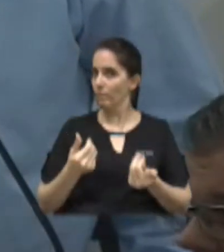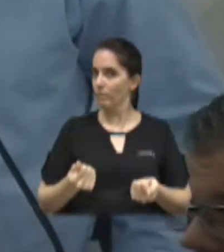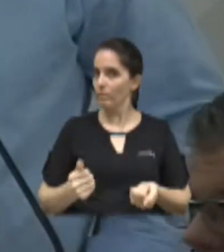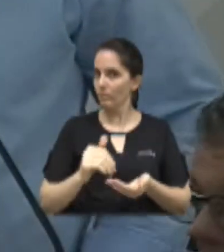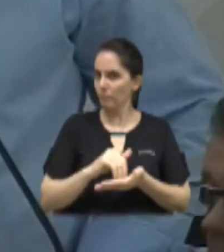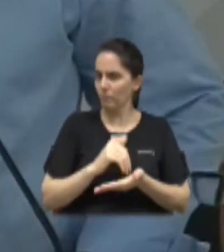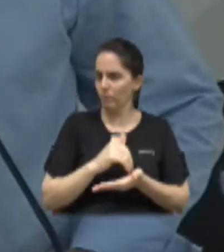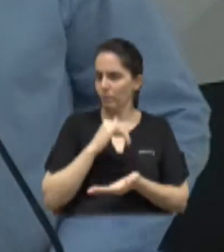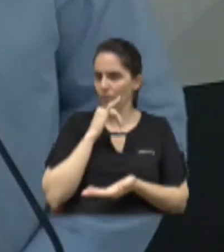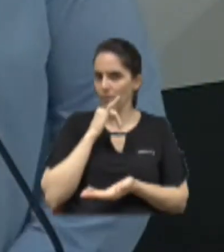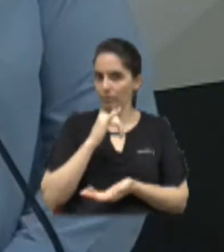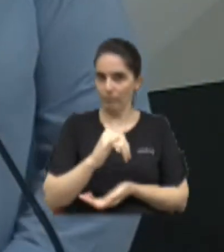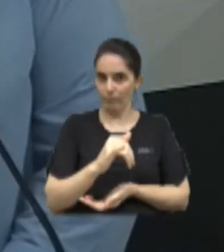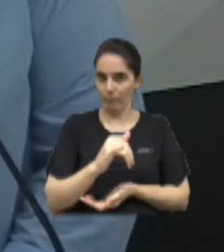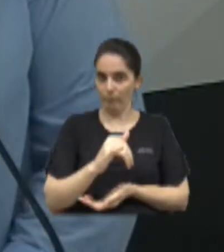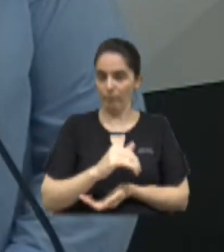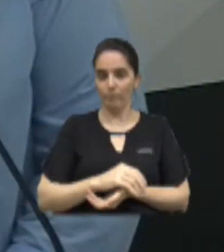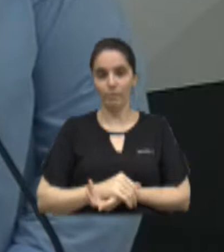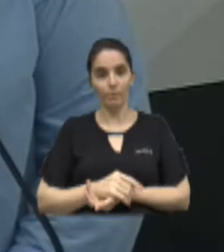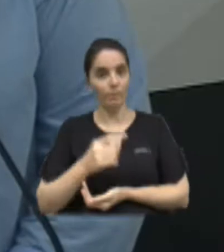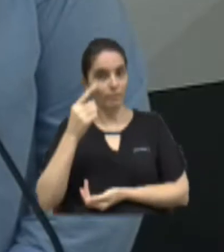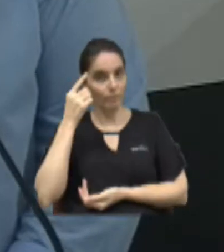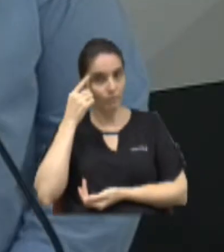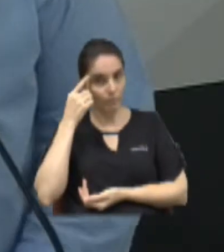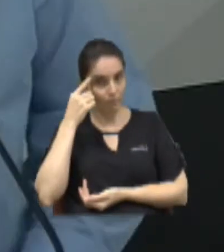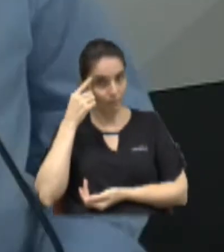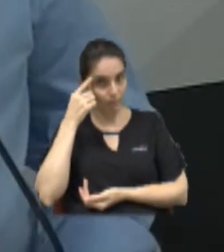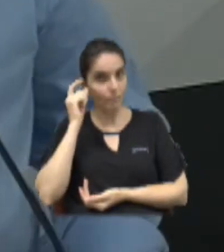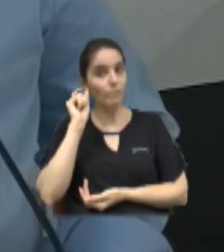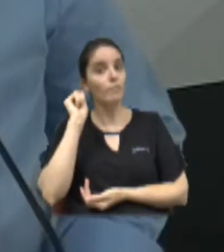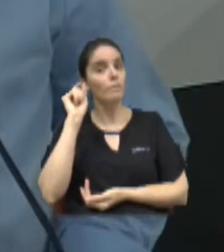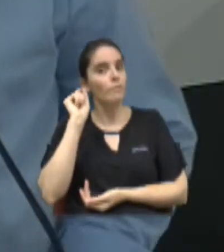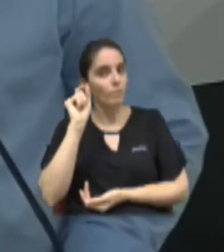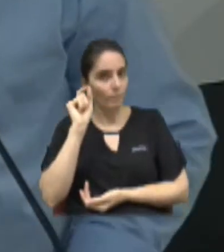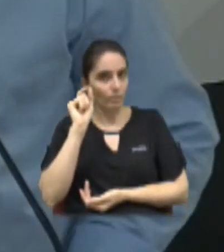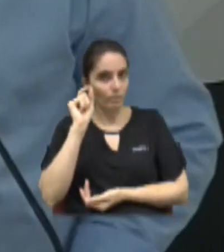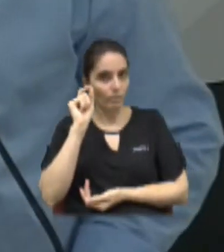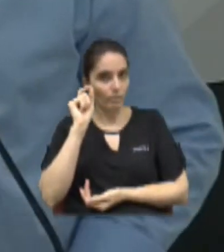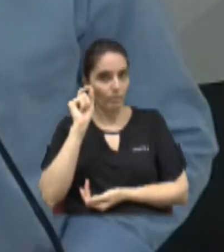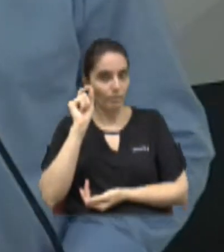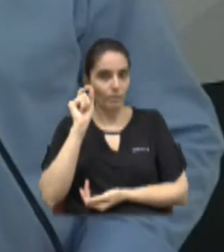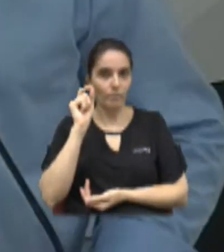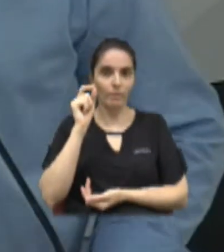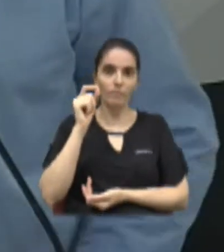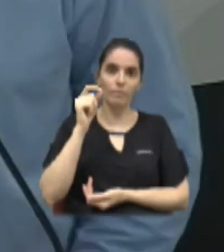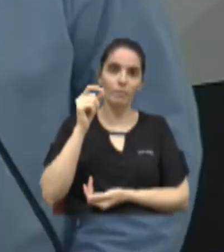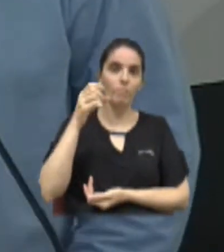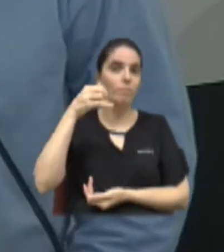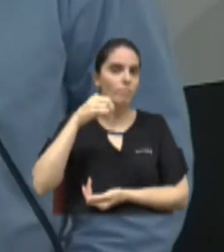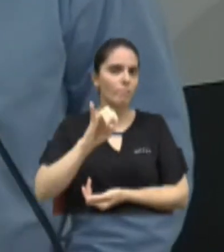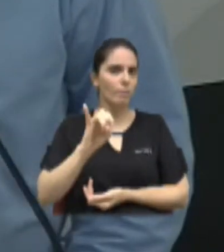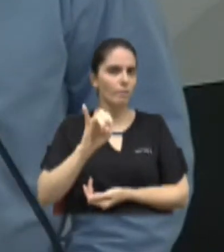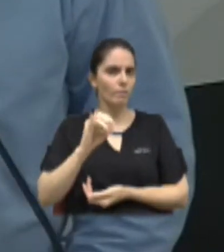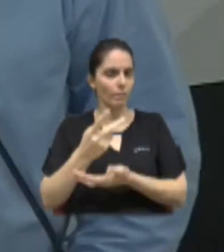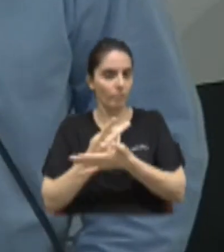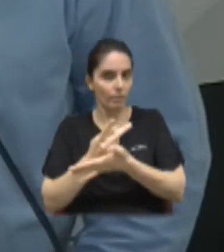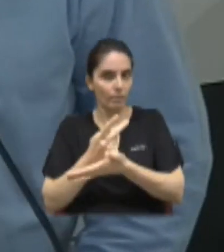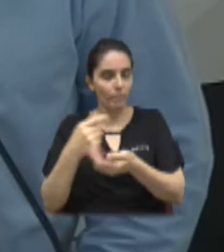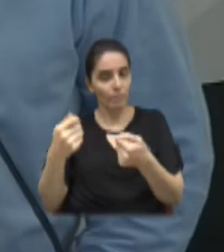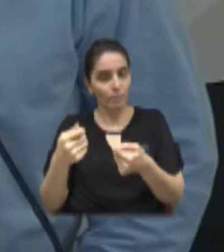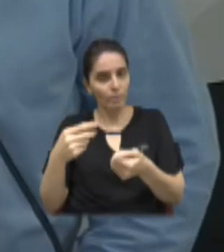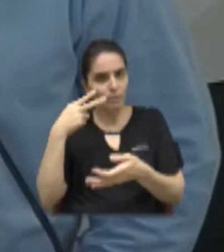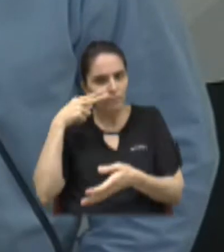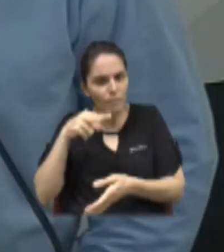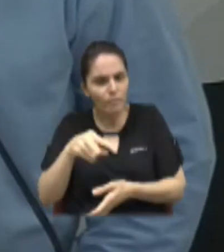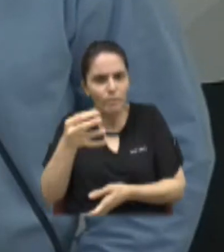convencido. Então eu acho assim, se há alguma irregularidade, precisa ser averiguado. Como já